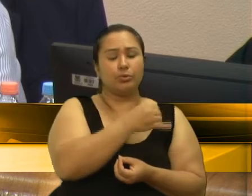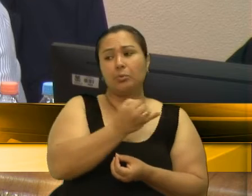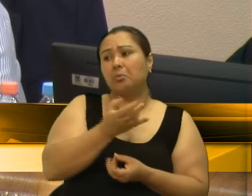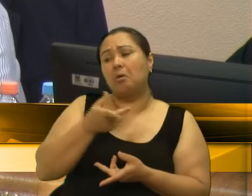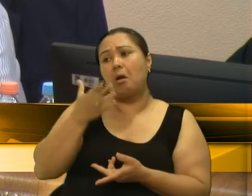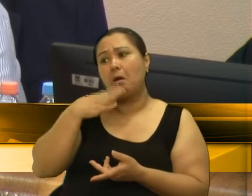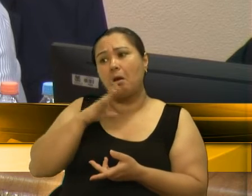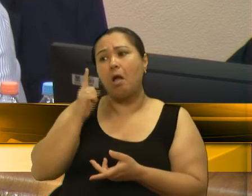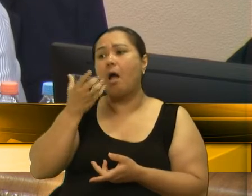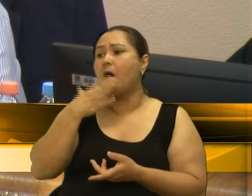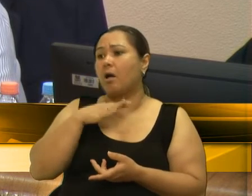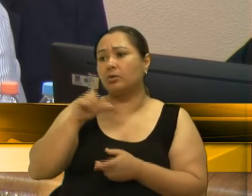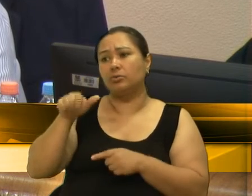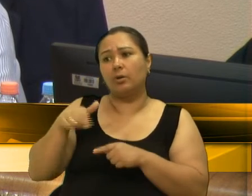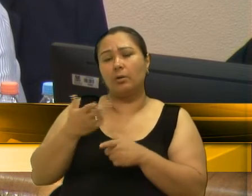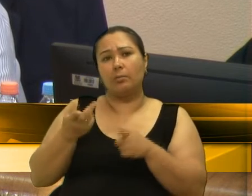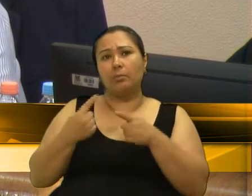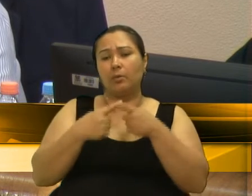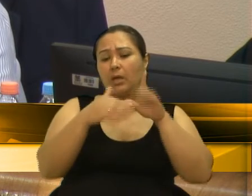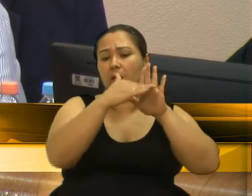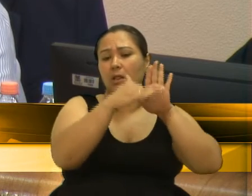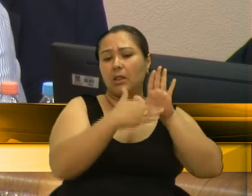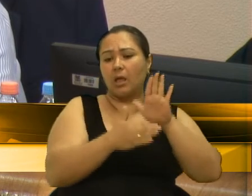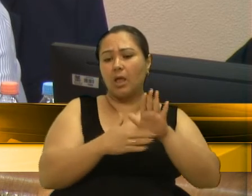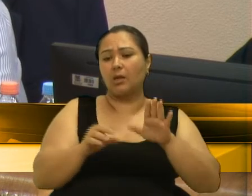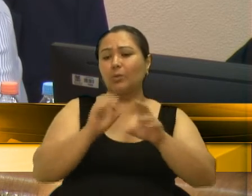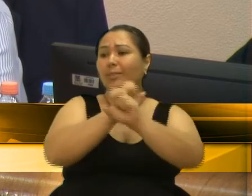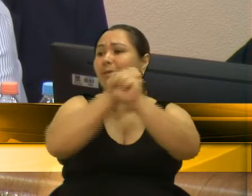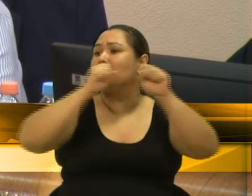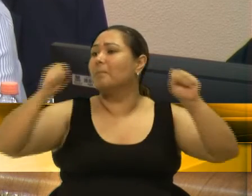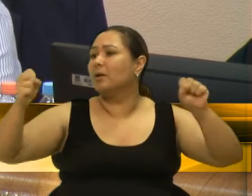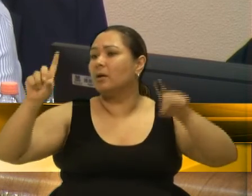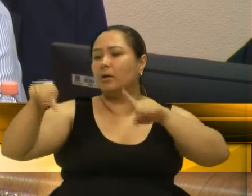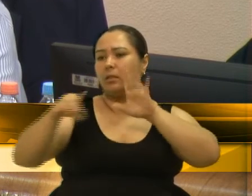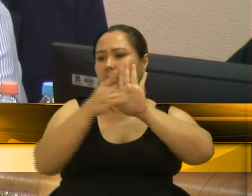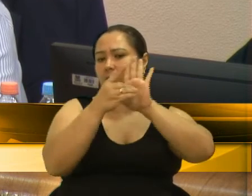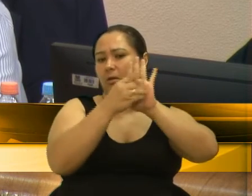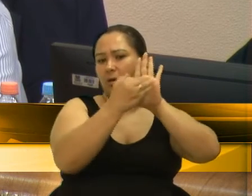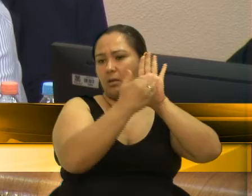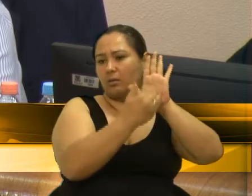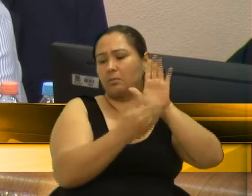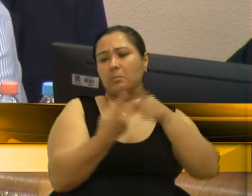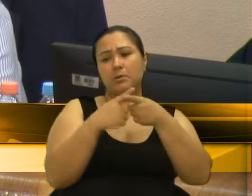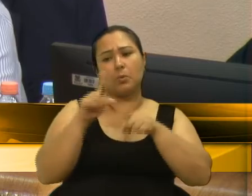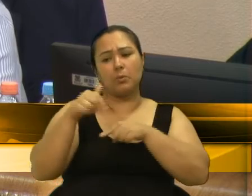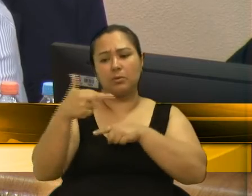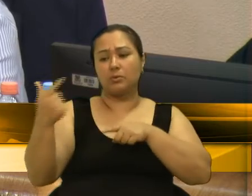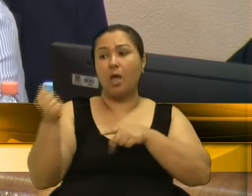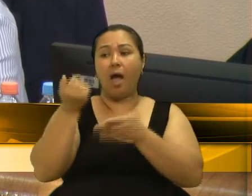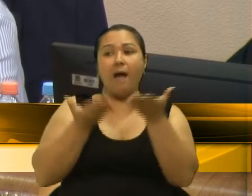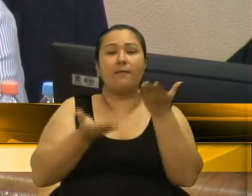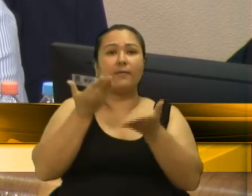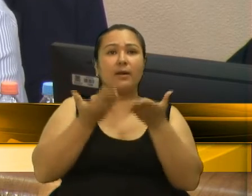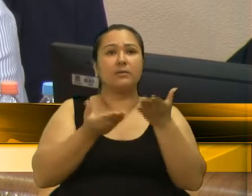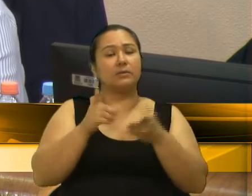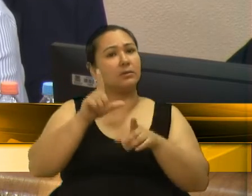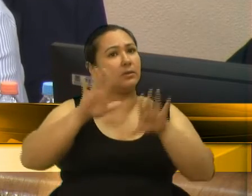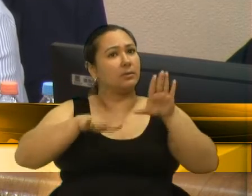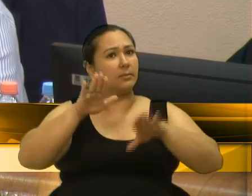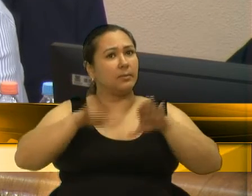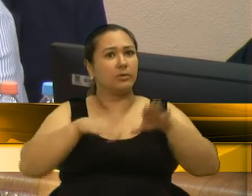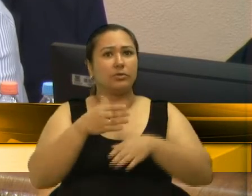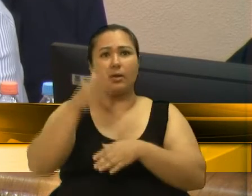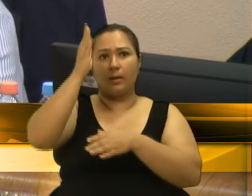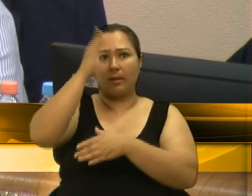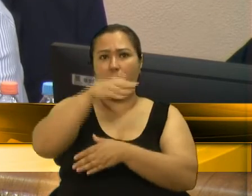acho que ele se enquadra porque o critério do porte ele está no decreto, mas também há outros critérios que são avaliados conforme a característica do evento. A bênção, com